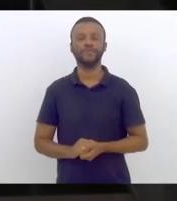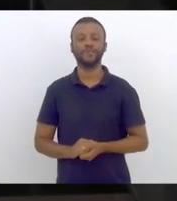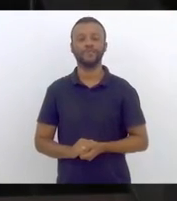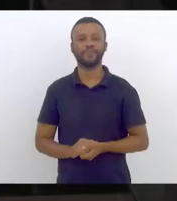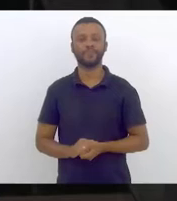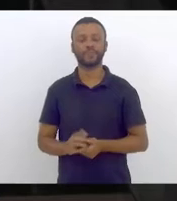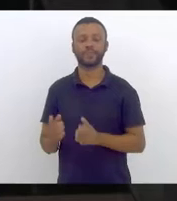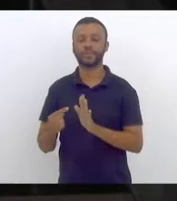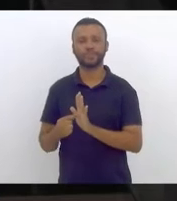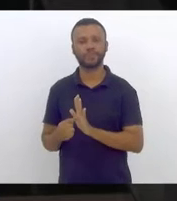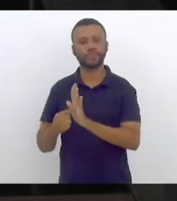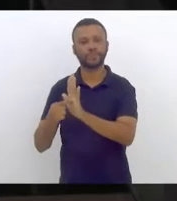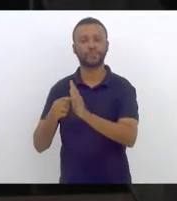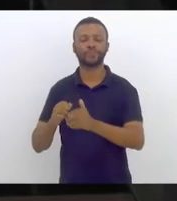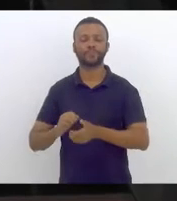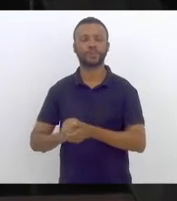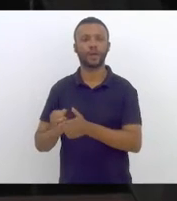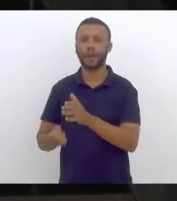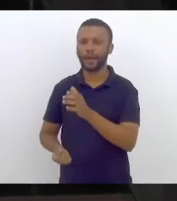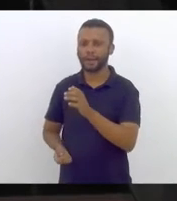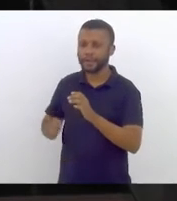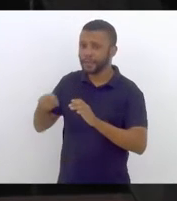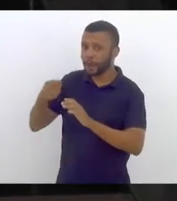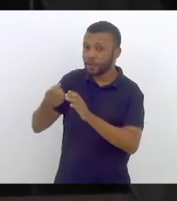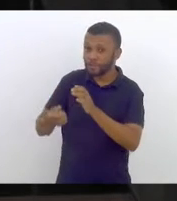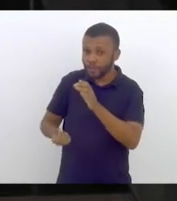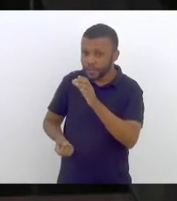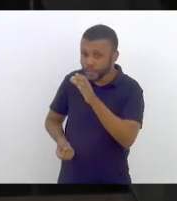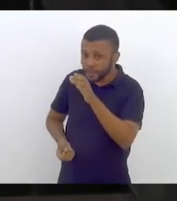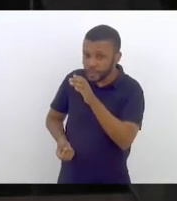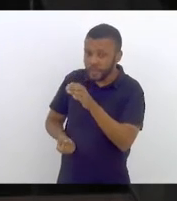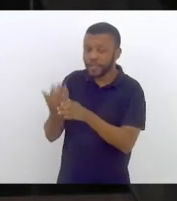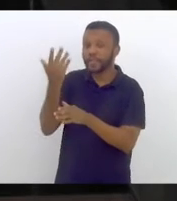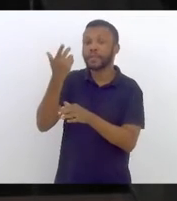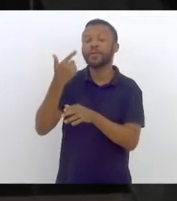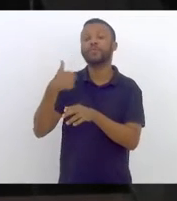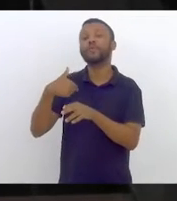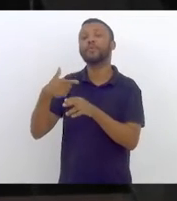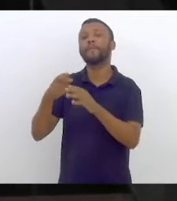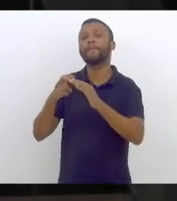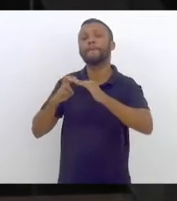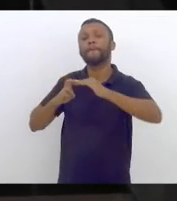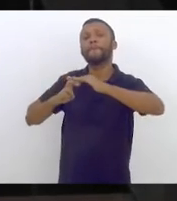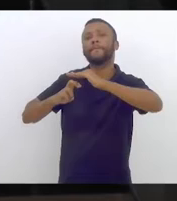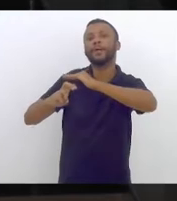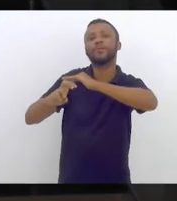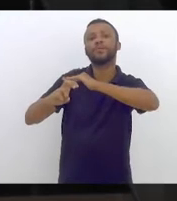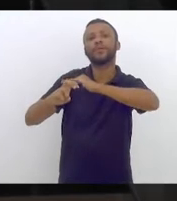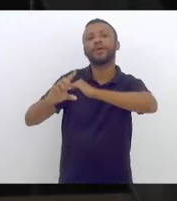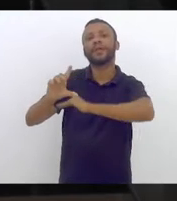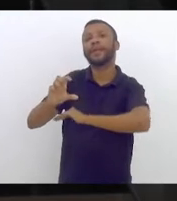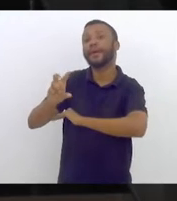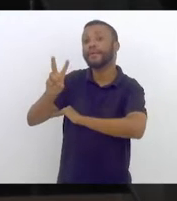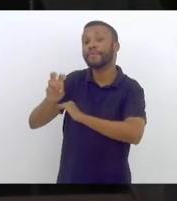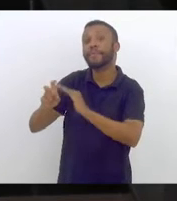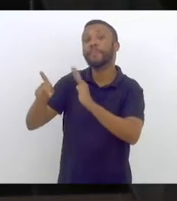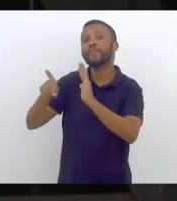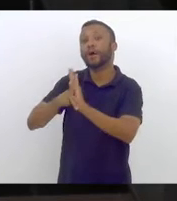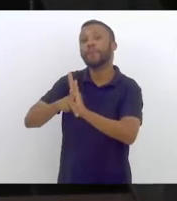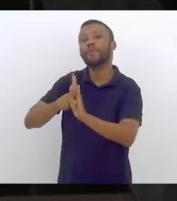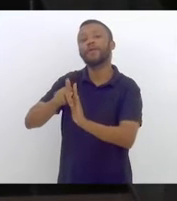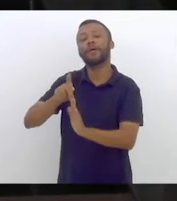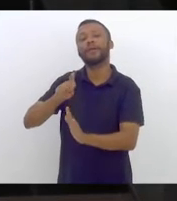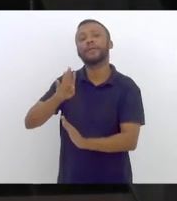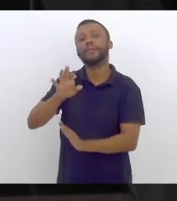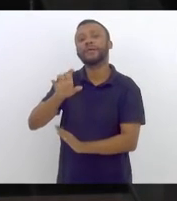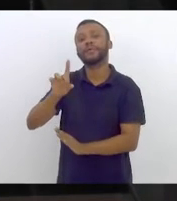denominado Implantação do Metrô Leve da Baixada. Mas, mais importante,